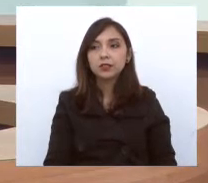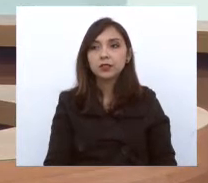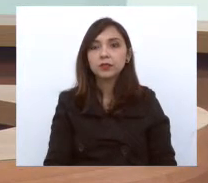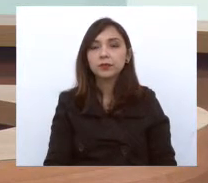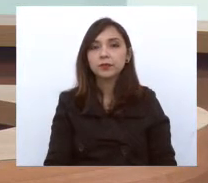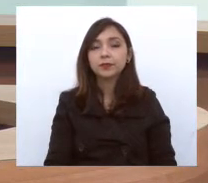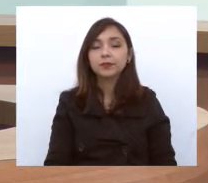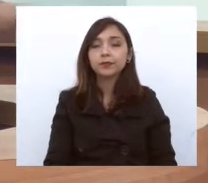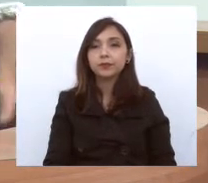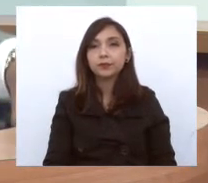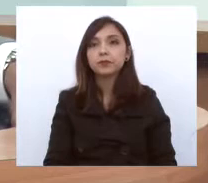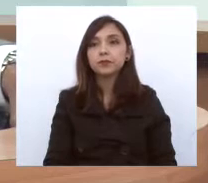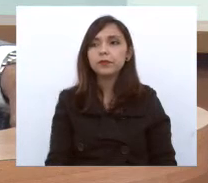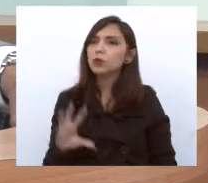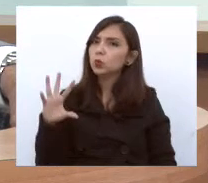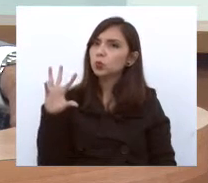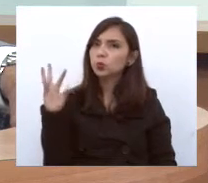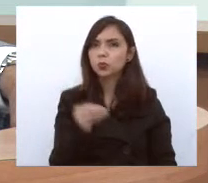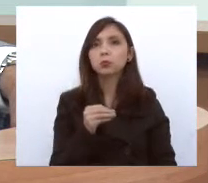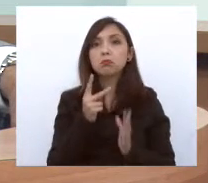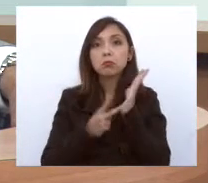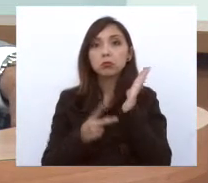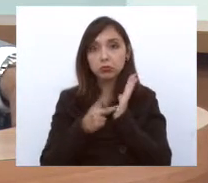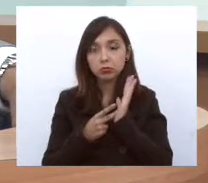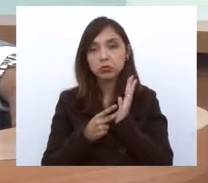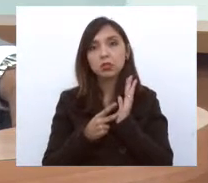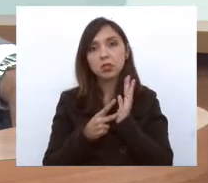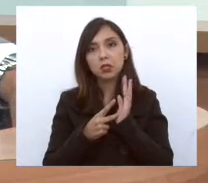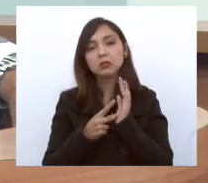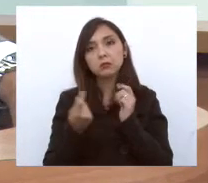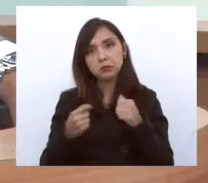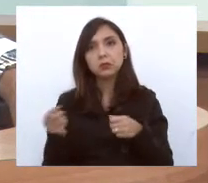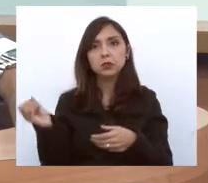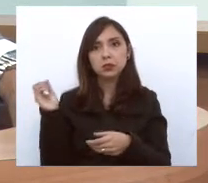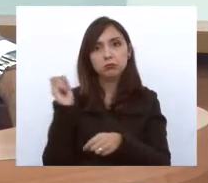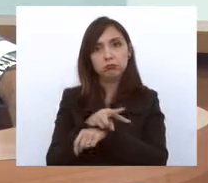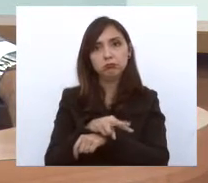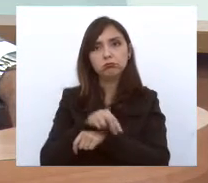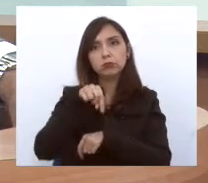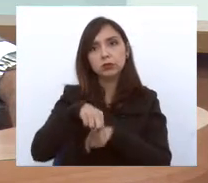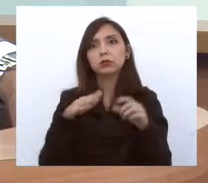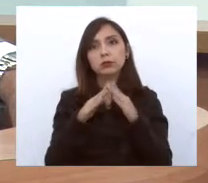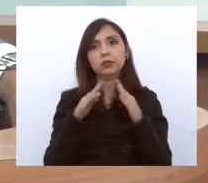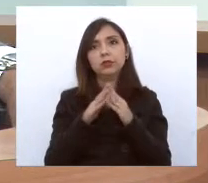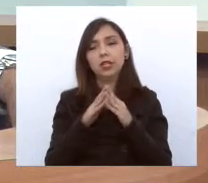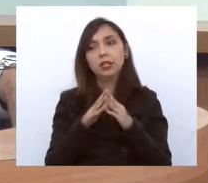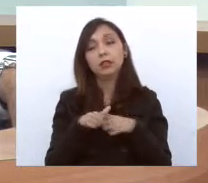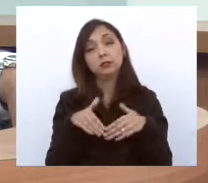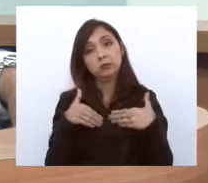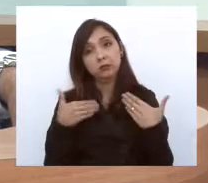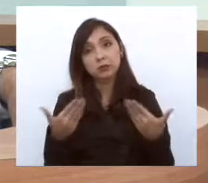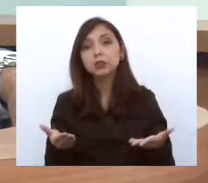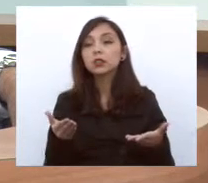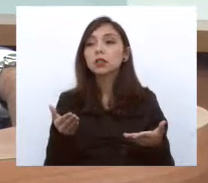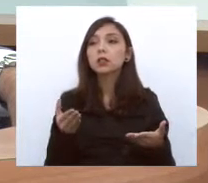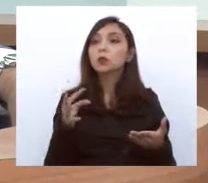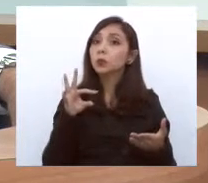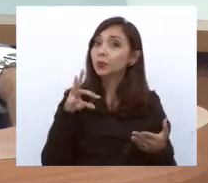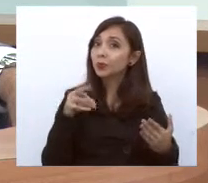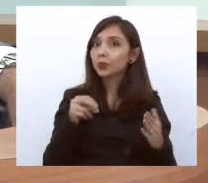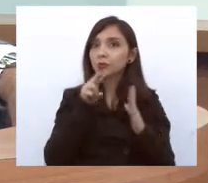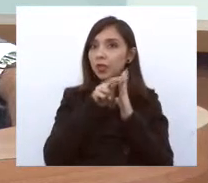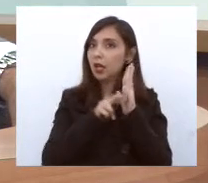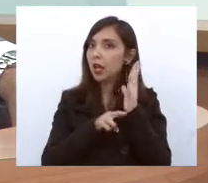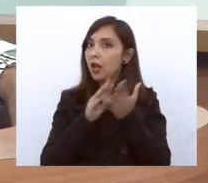E todo projeto merece entrar na casa. No entanto, toda regra